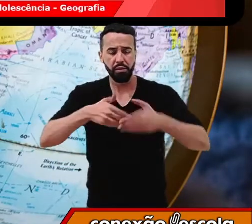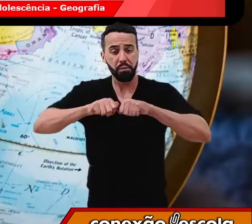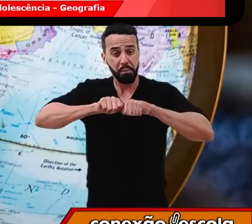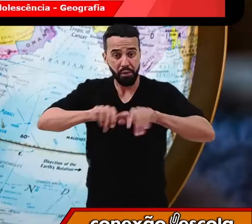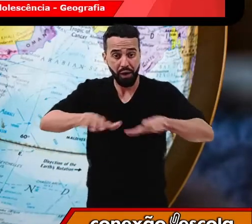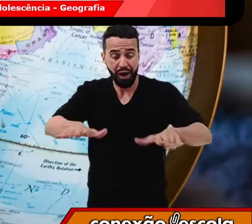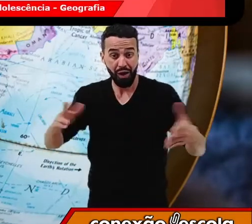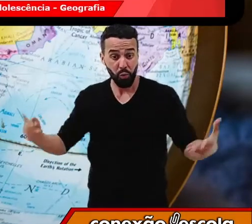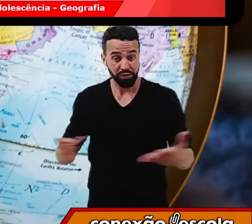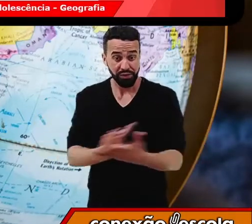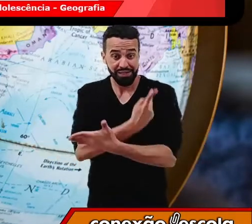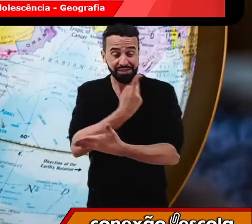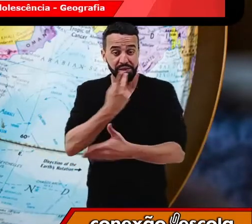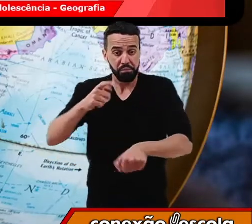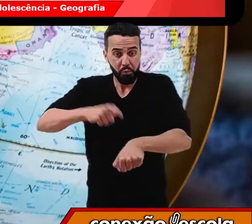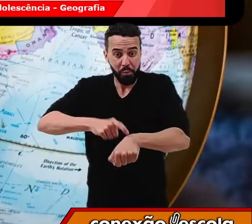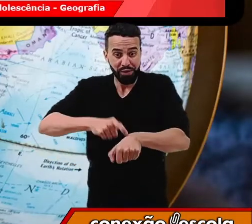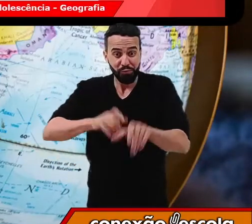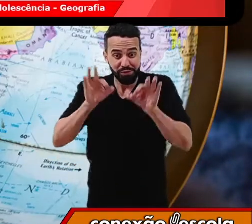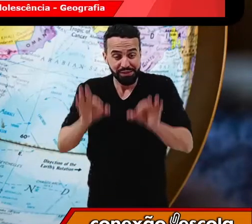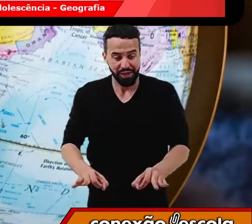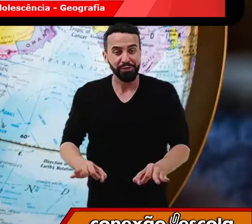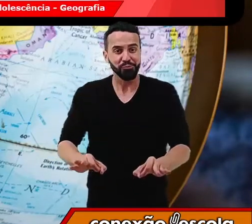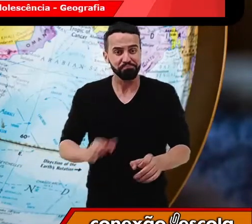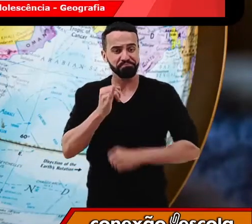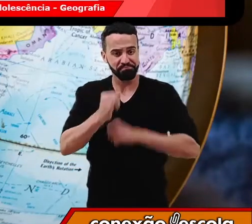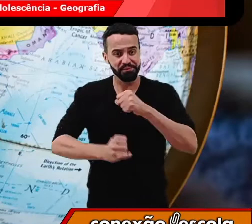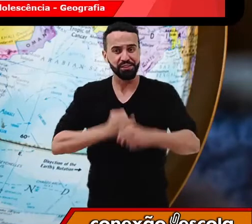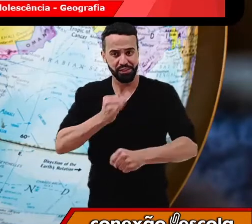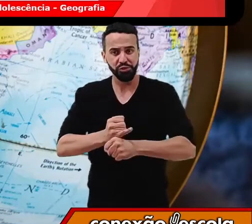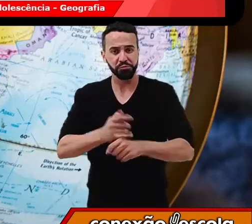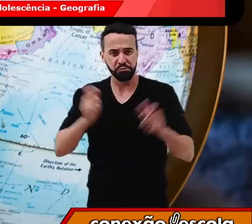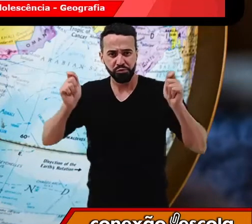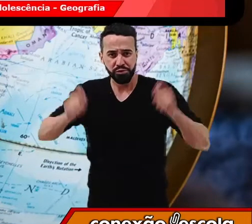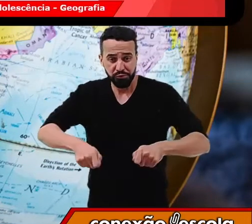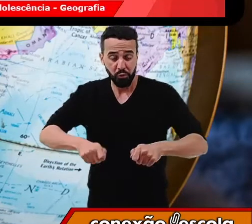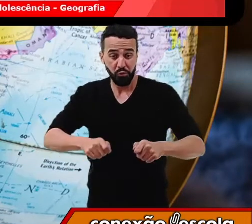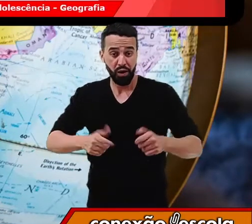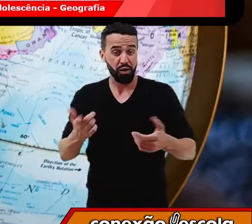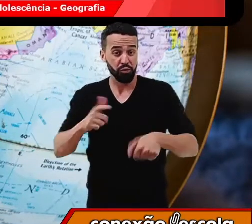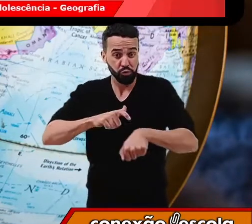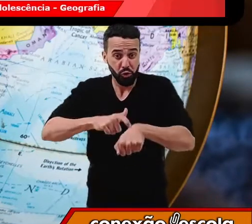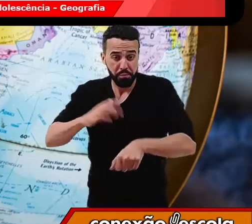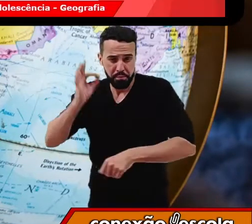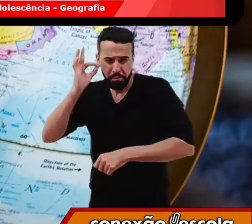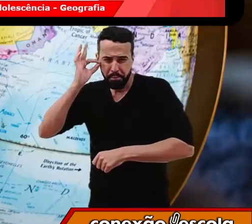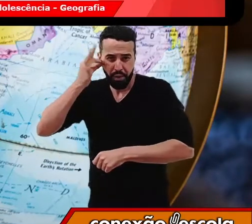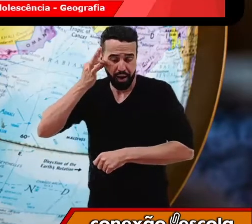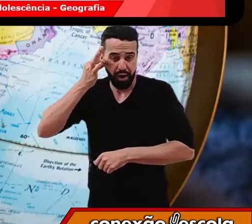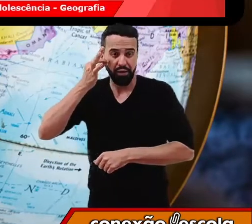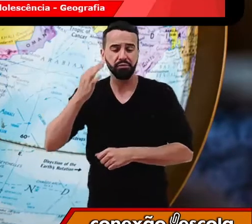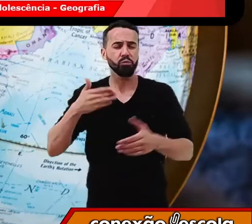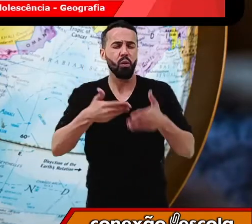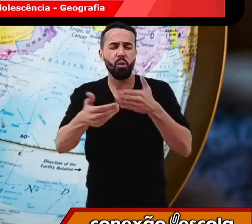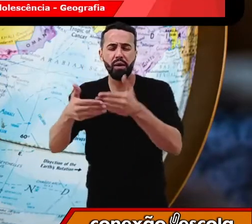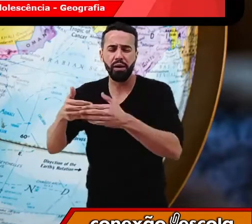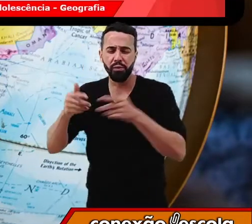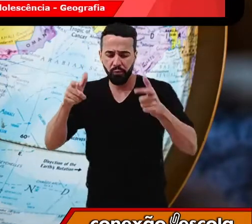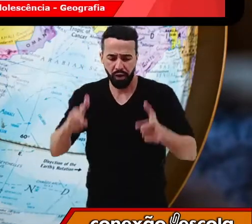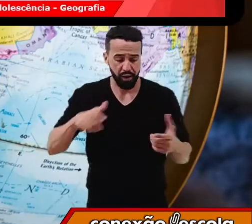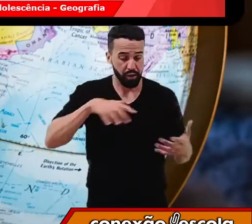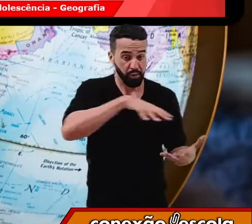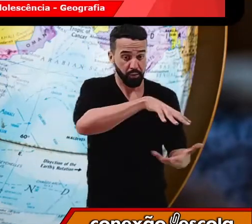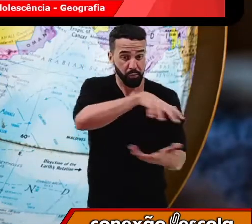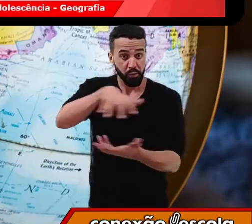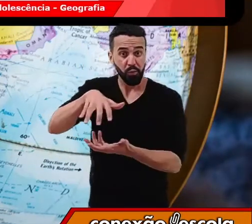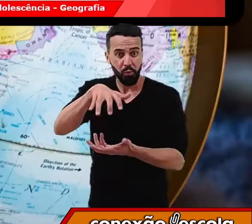em tempo instantâneo, com qualquer ponto do globo que esteja conectado à rede,